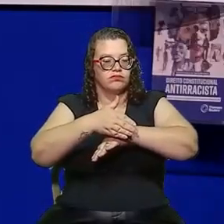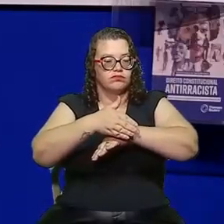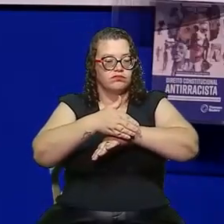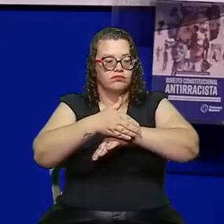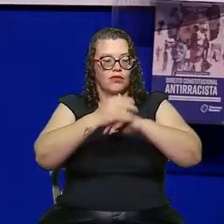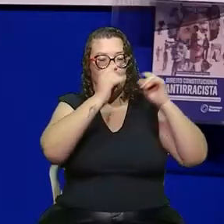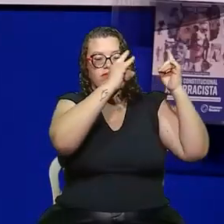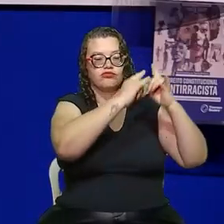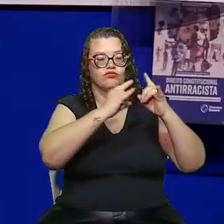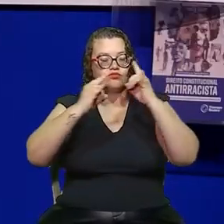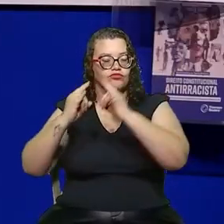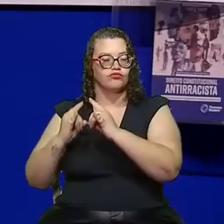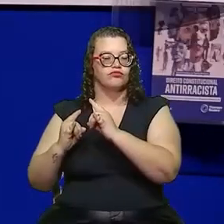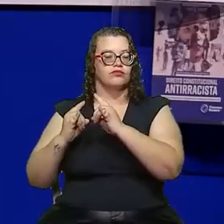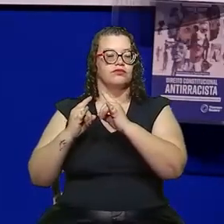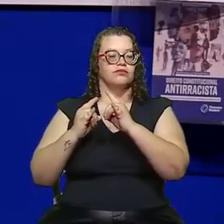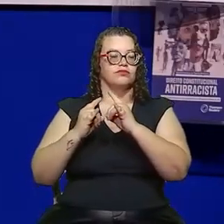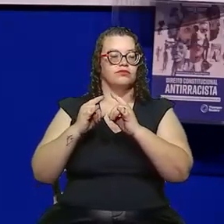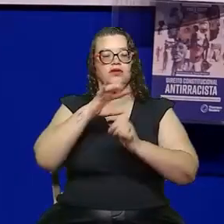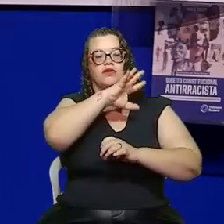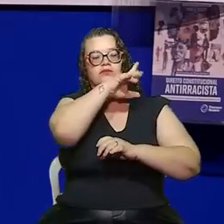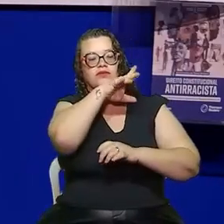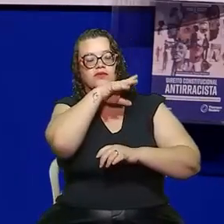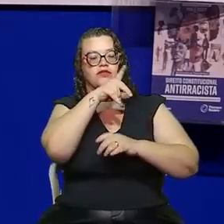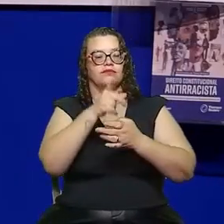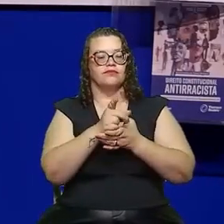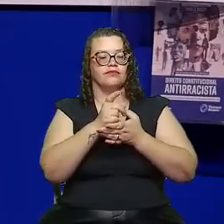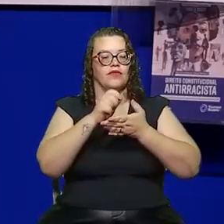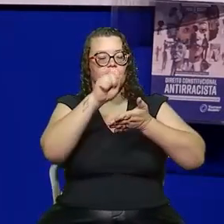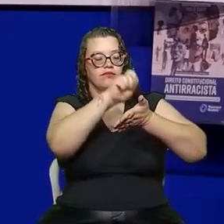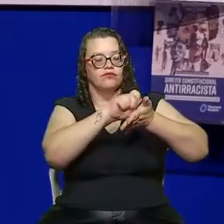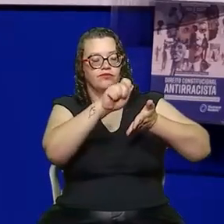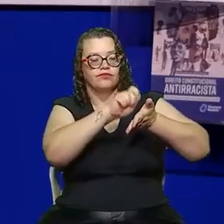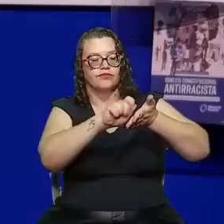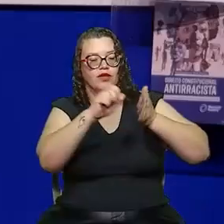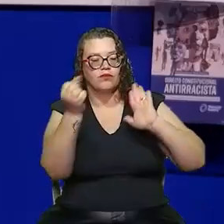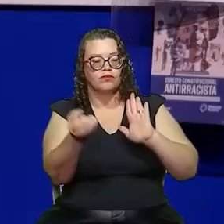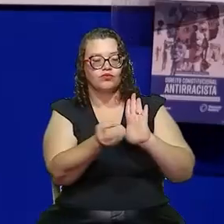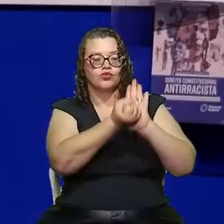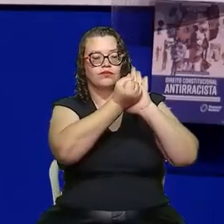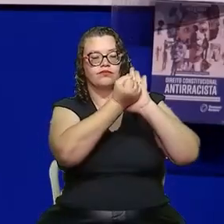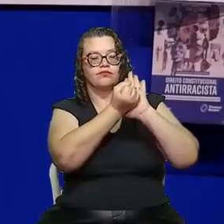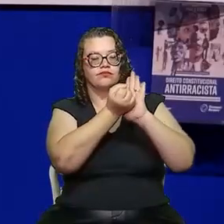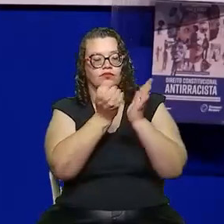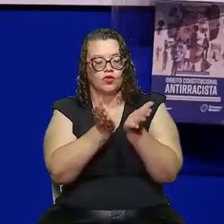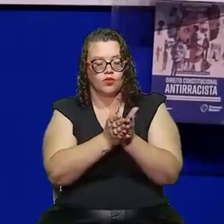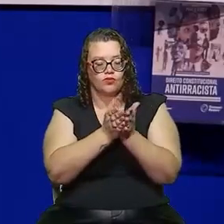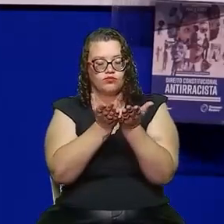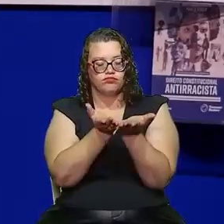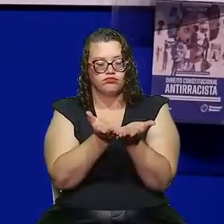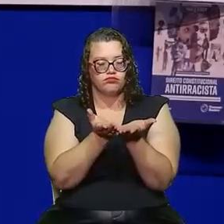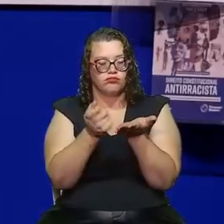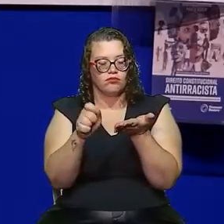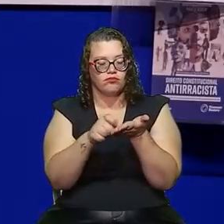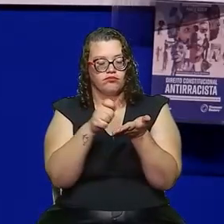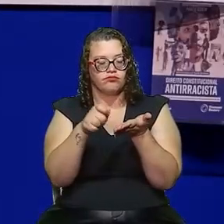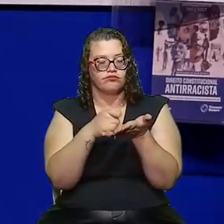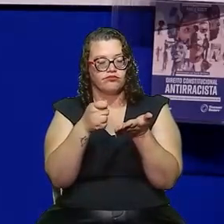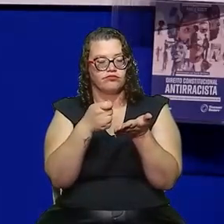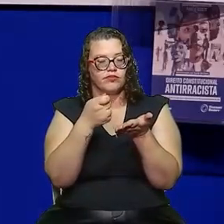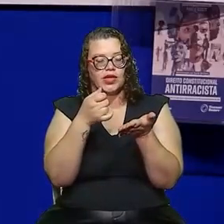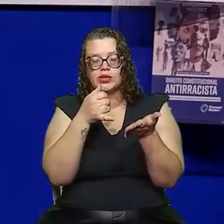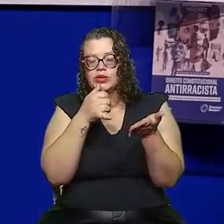animais. Eu te registro simplesmente no caderno de frustrações